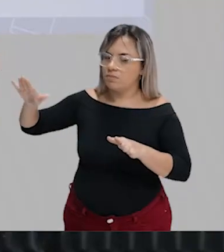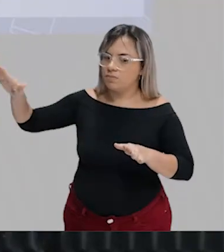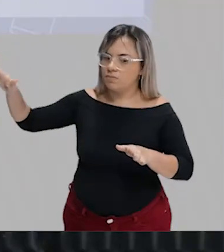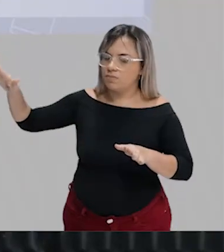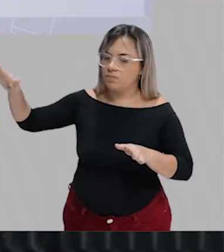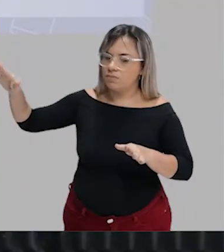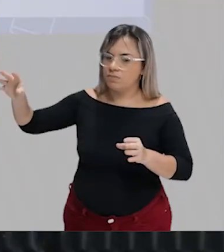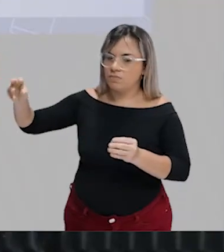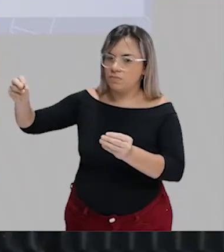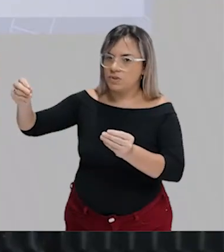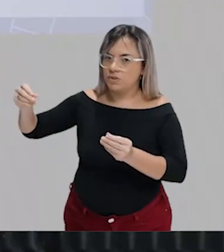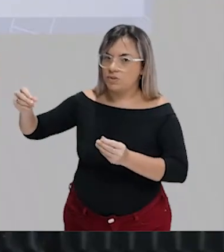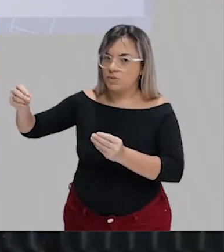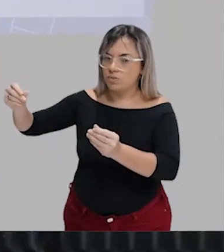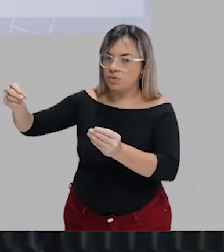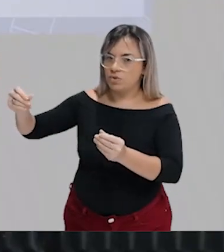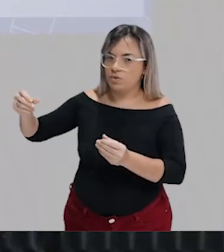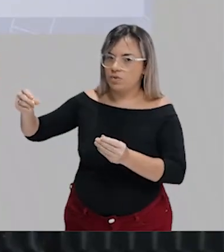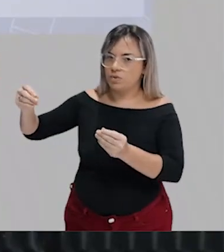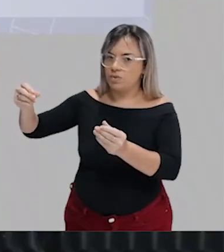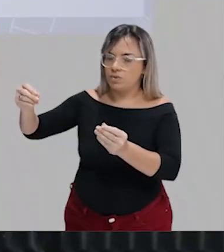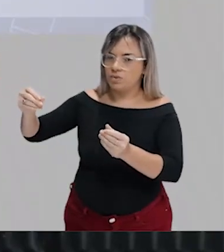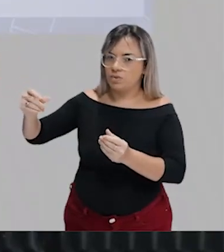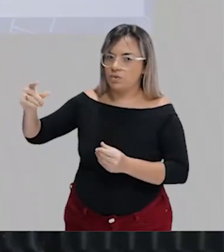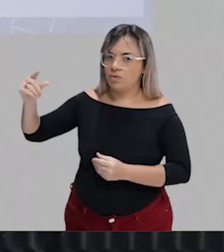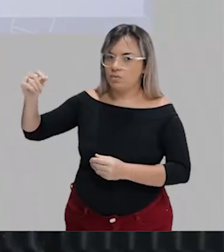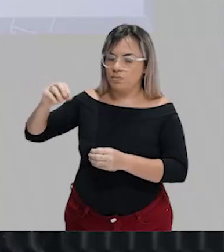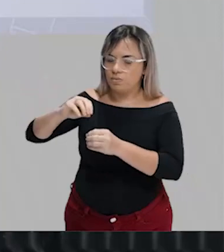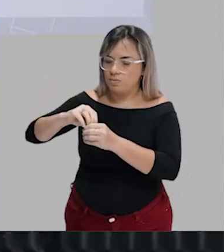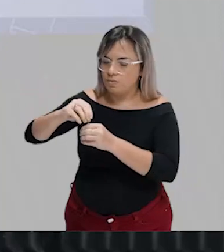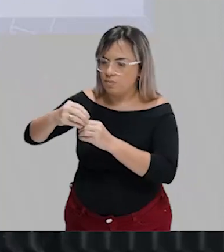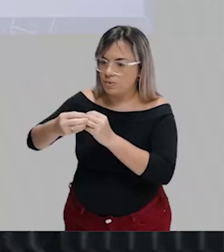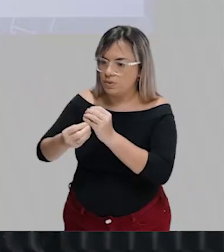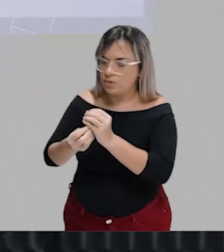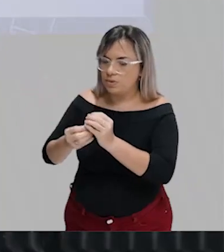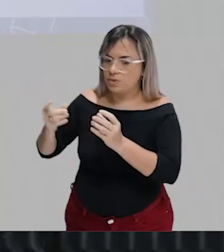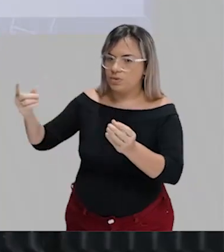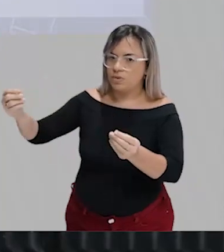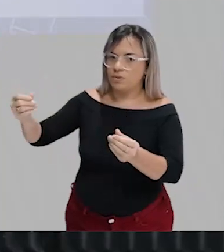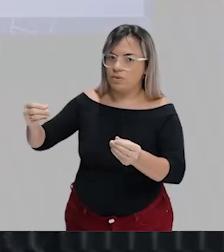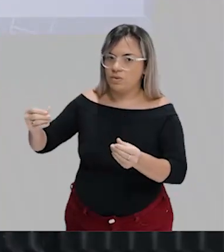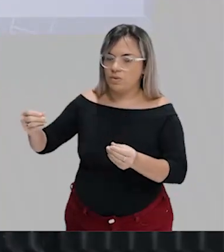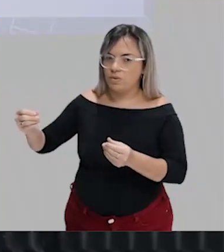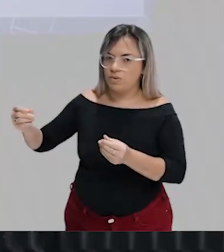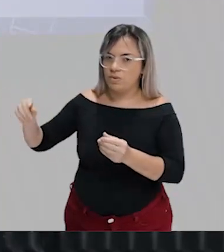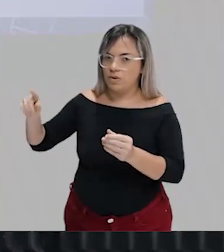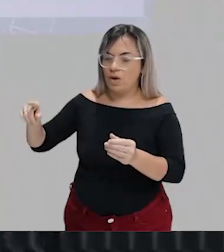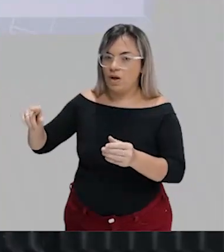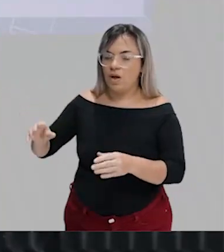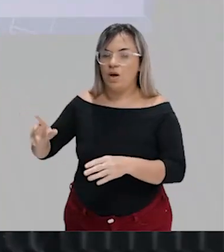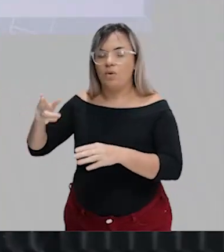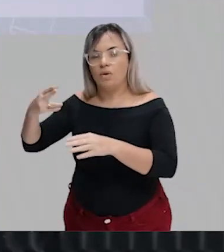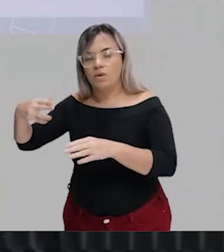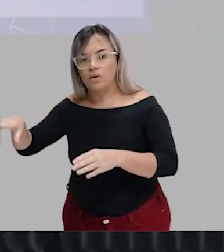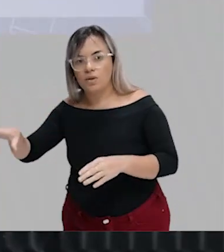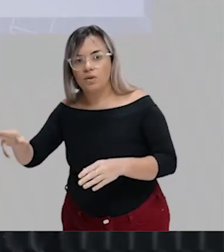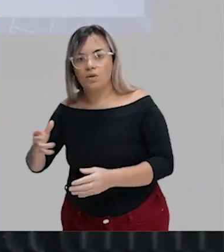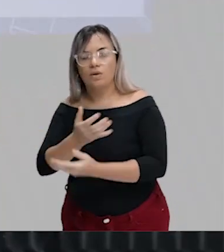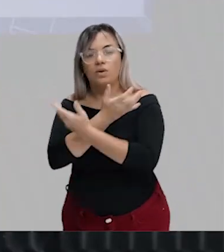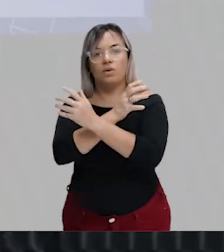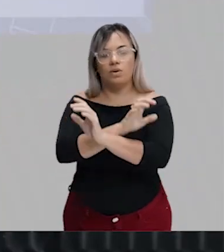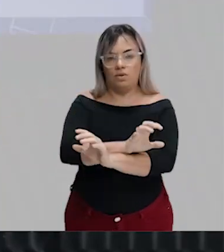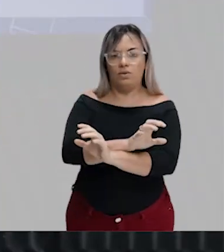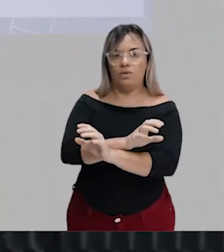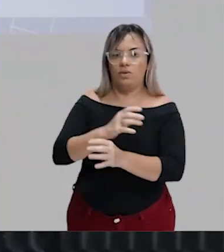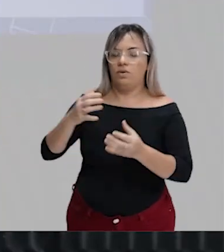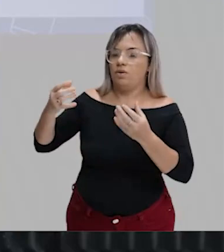muita pouca molécula. Certo? Tem poucas moléculas, então é aquilo que nós chamamos de vácuo. Certo? É um espaço em que